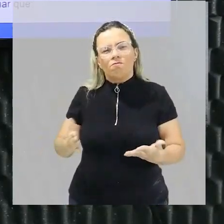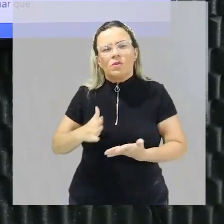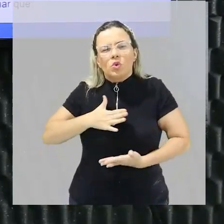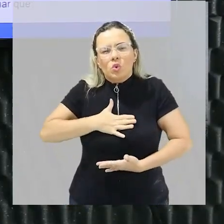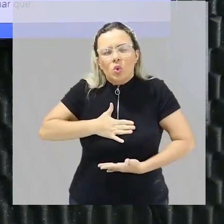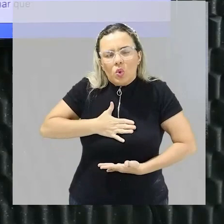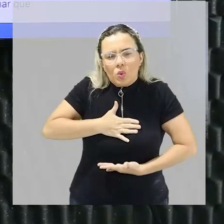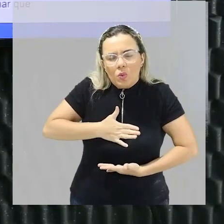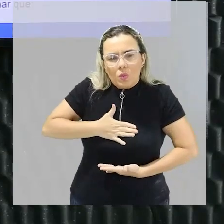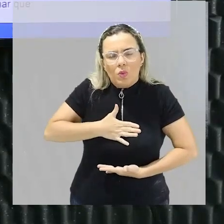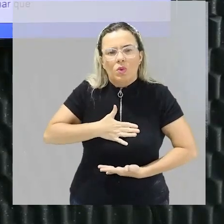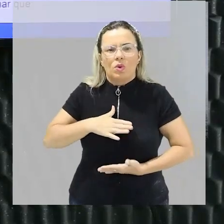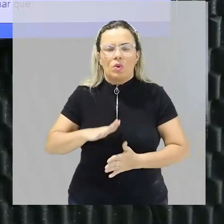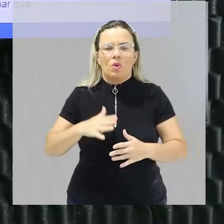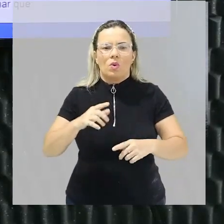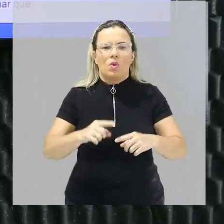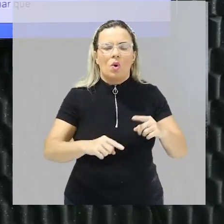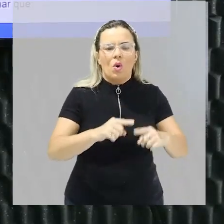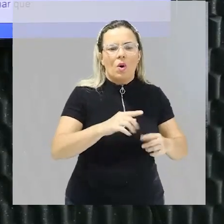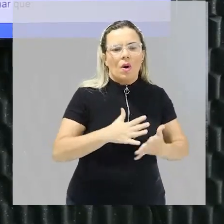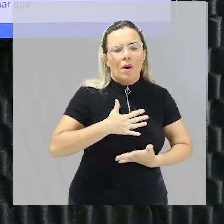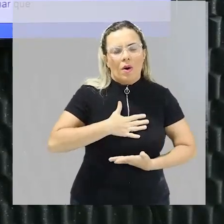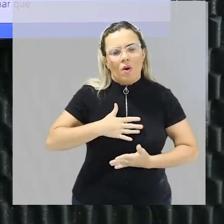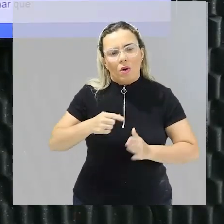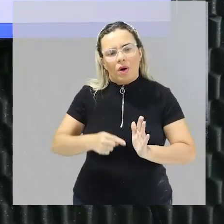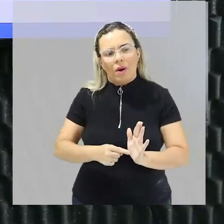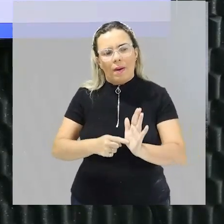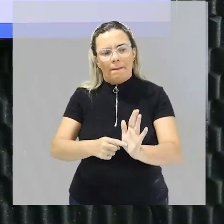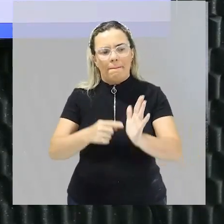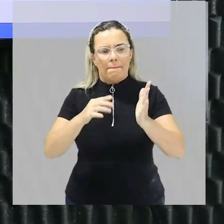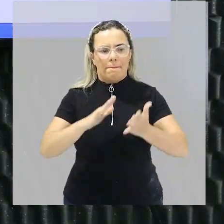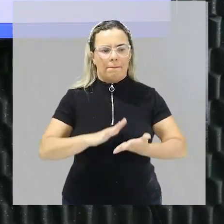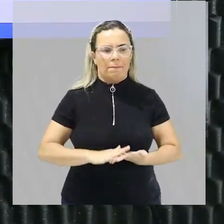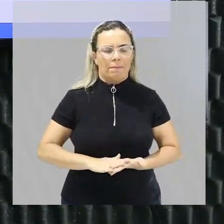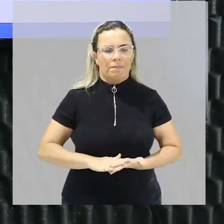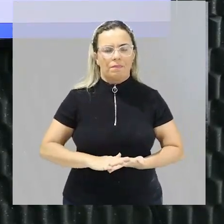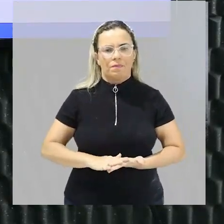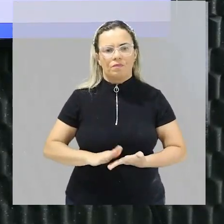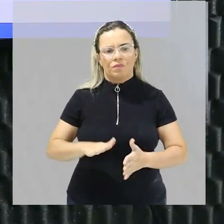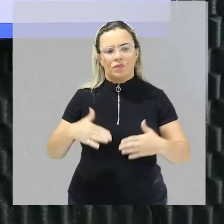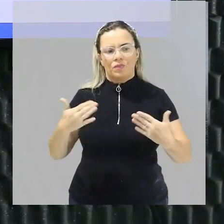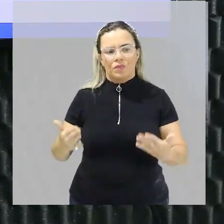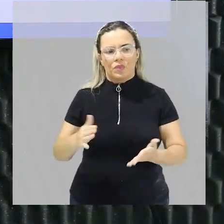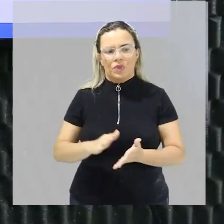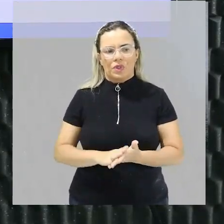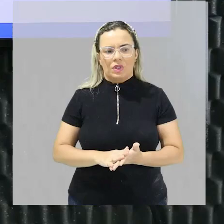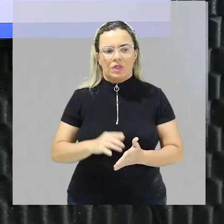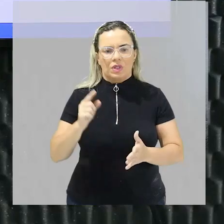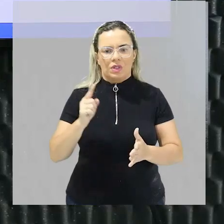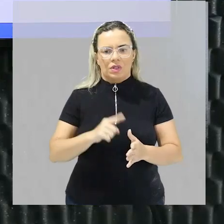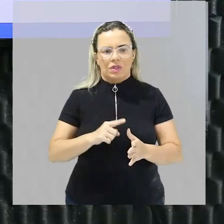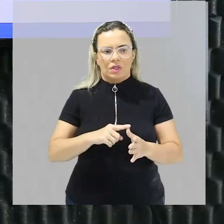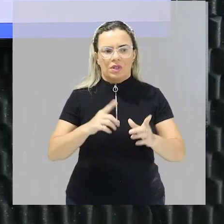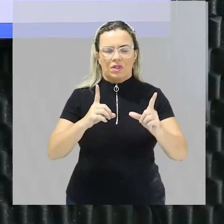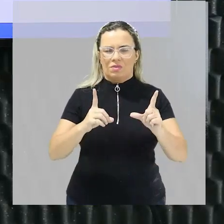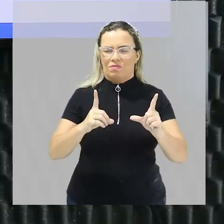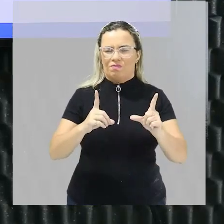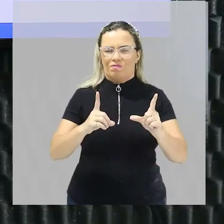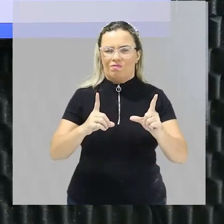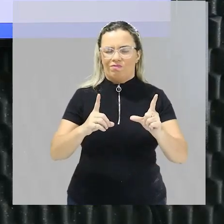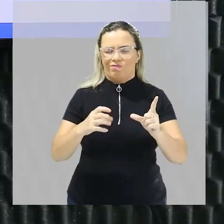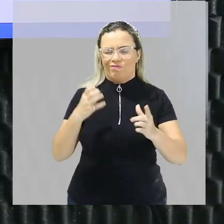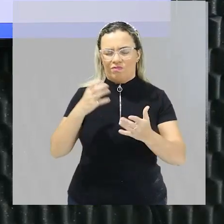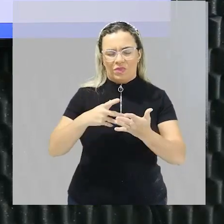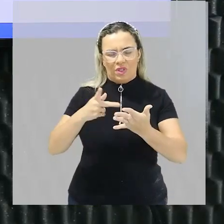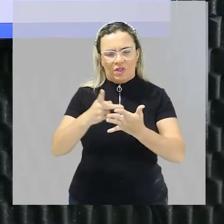gosto, ou o elemento do gosto, ou o que o gosto apresenta. É uma afirmação muito radical aqui na letra D.